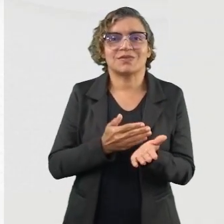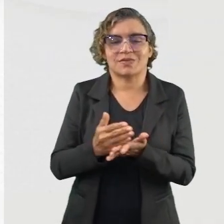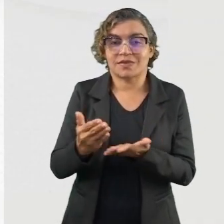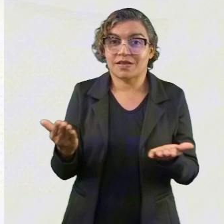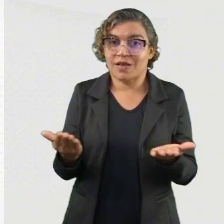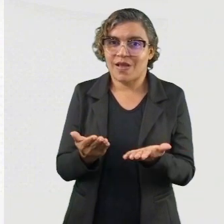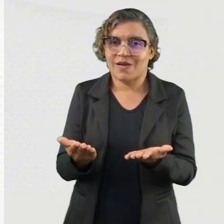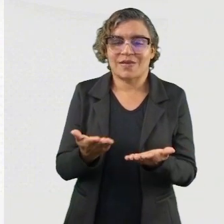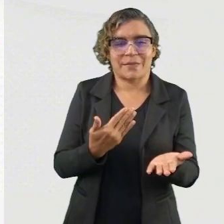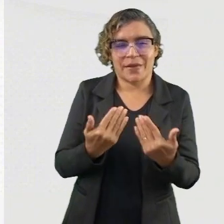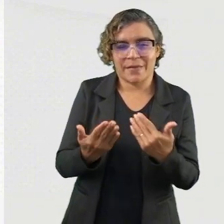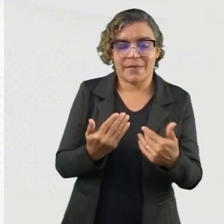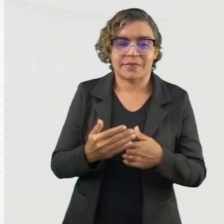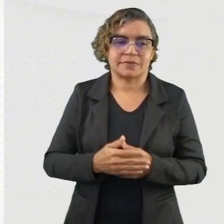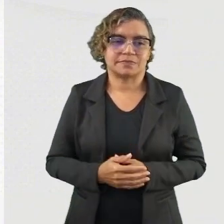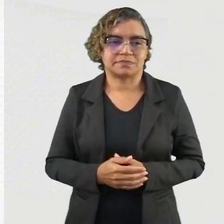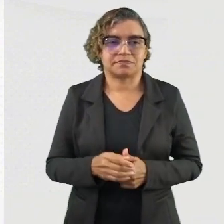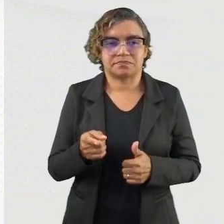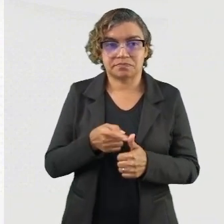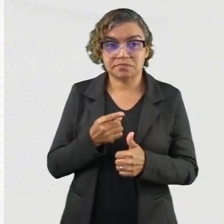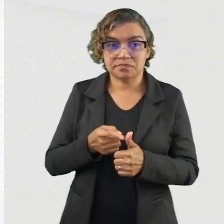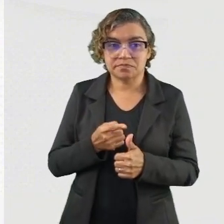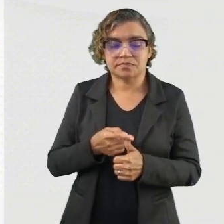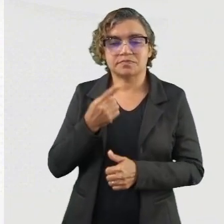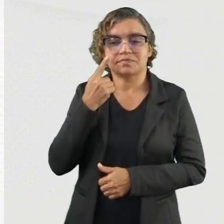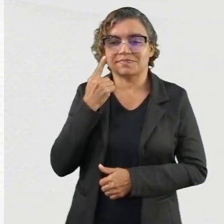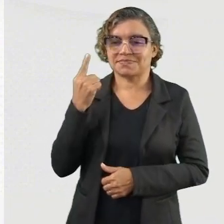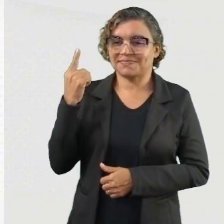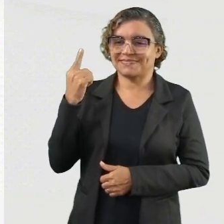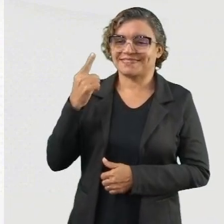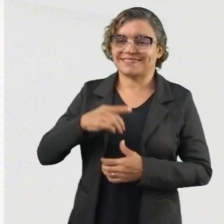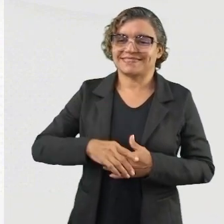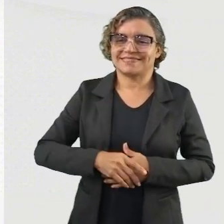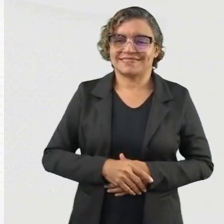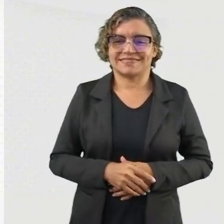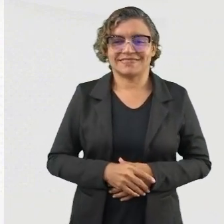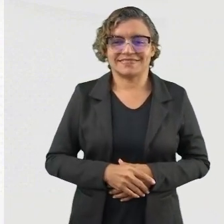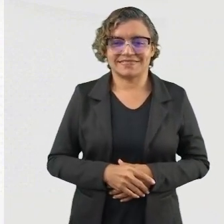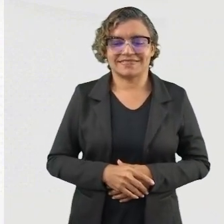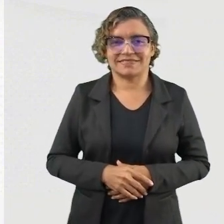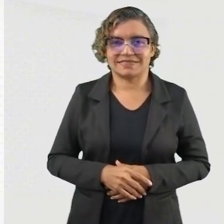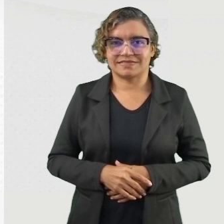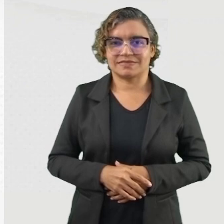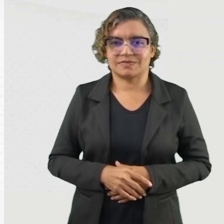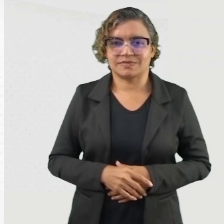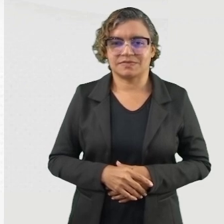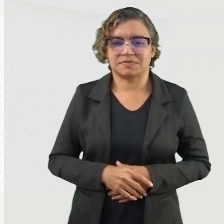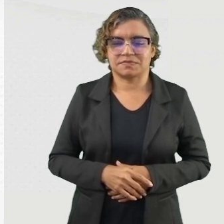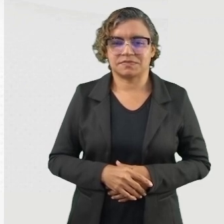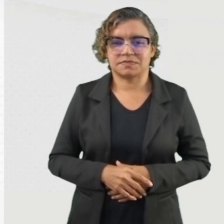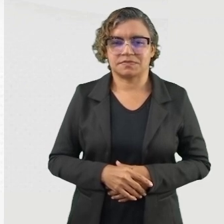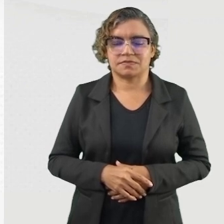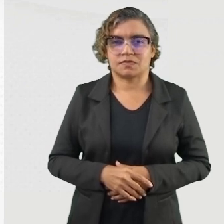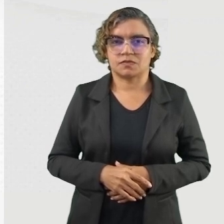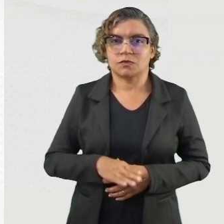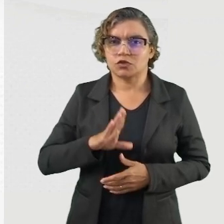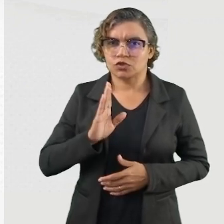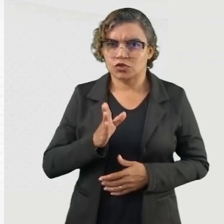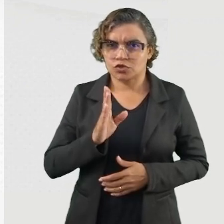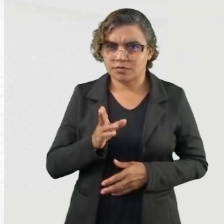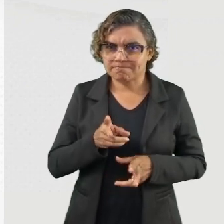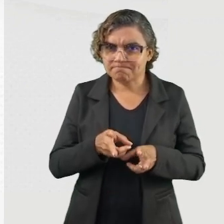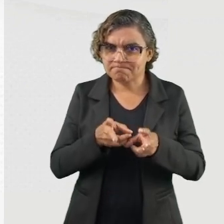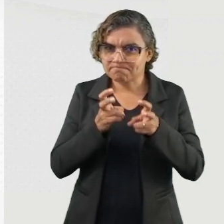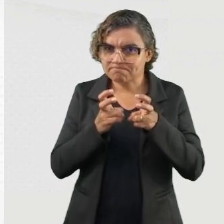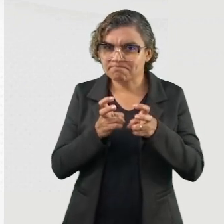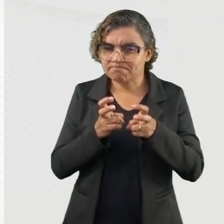essa conversa. O primeiro, have you ever heard about English variations? Você já ouviu